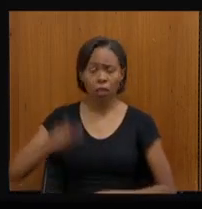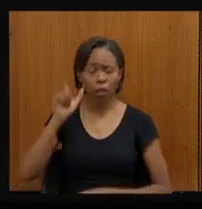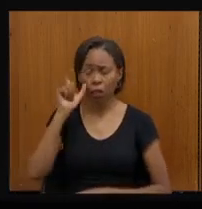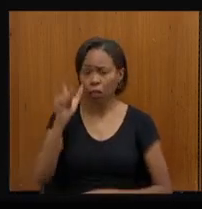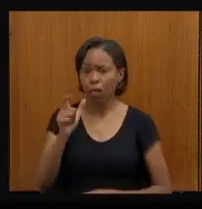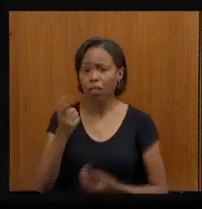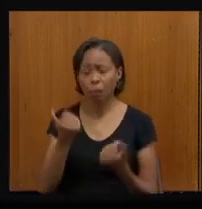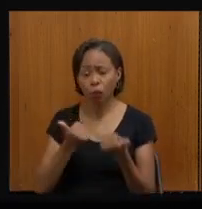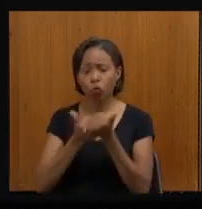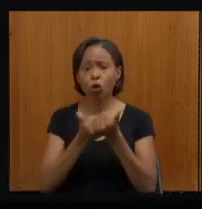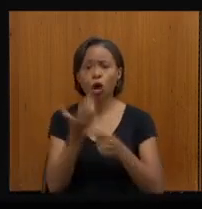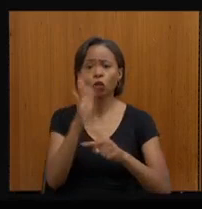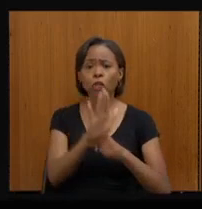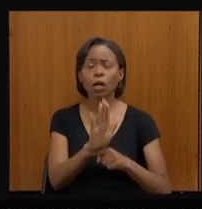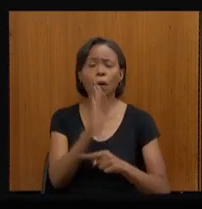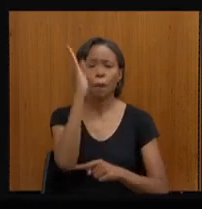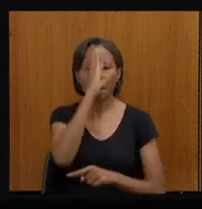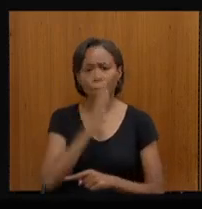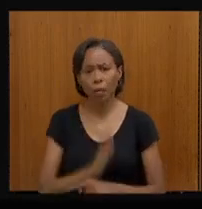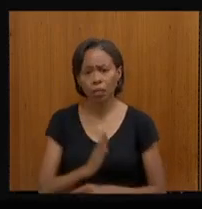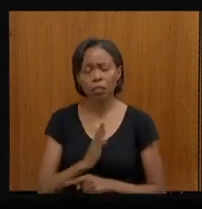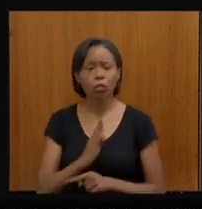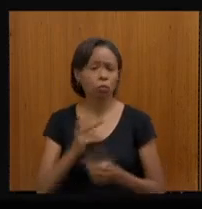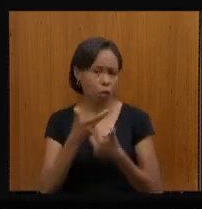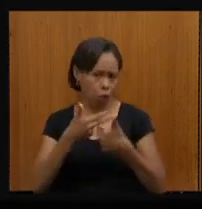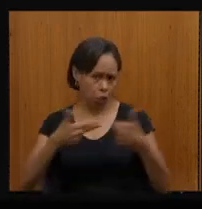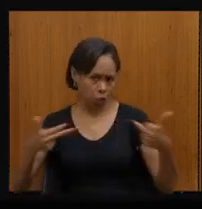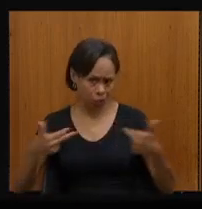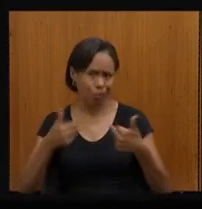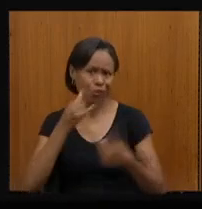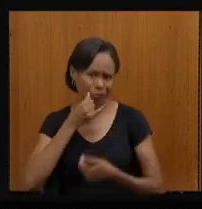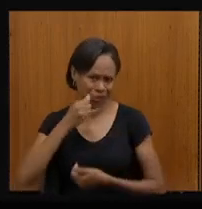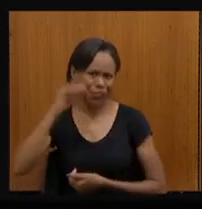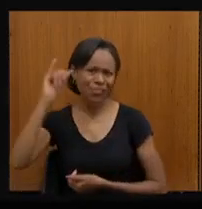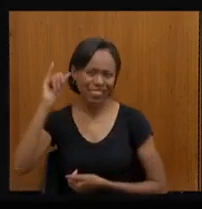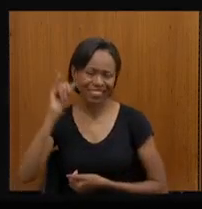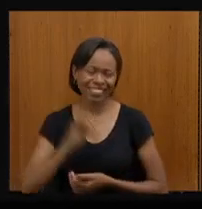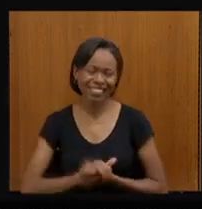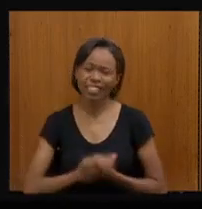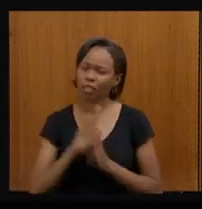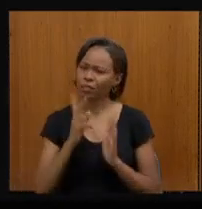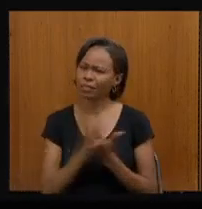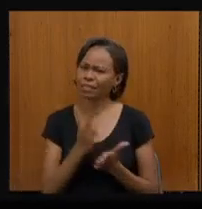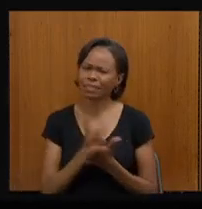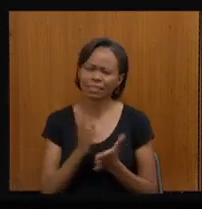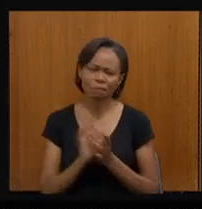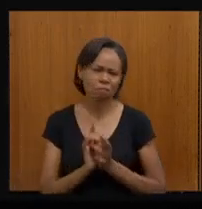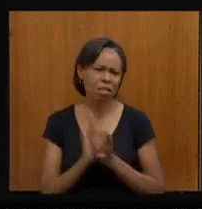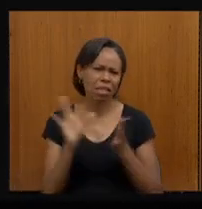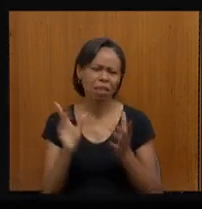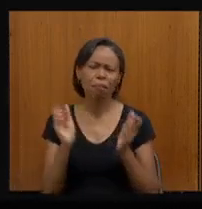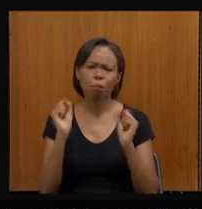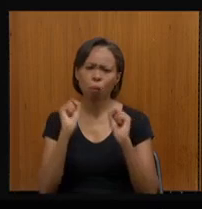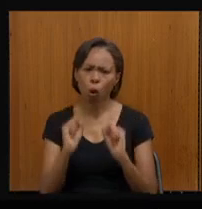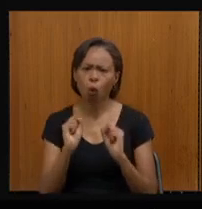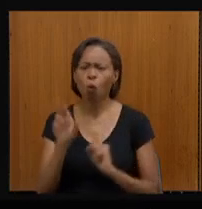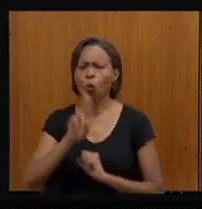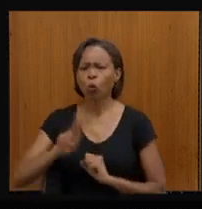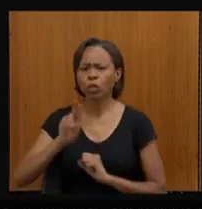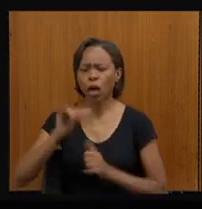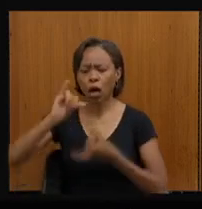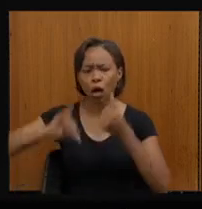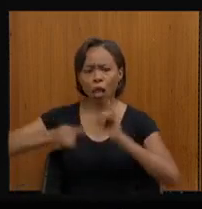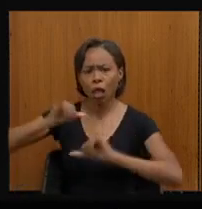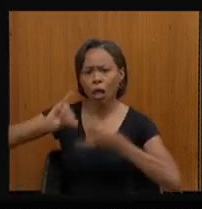colaborar com Brasil necessidades educativas então tentação sempre abertos a utilizar os laboratórios de